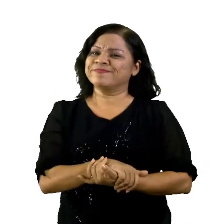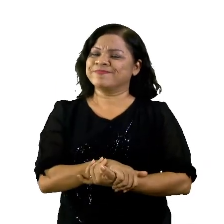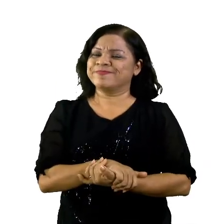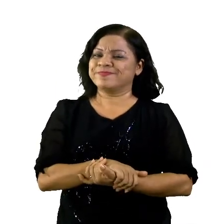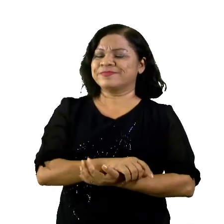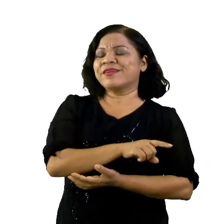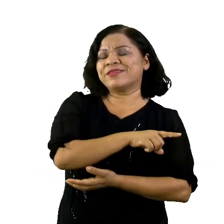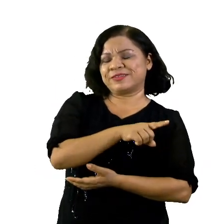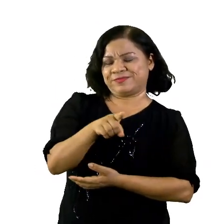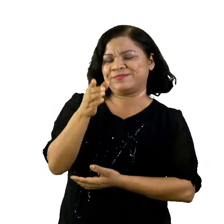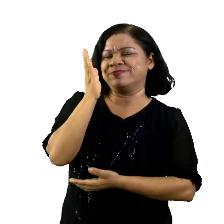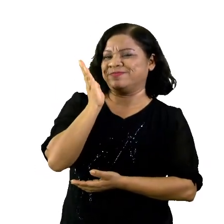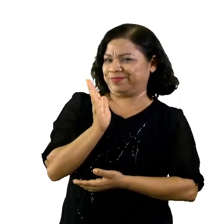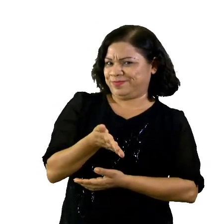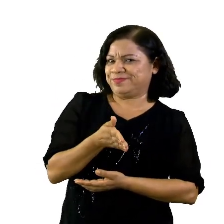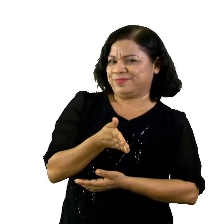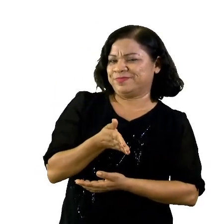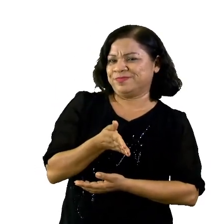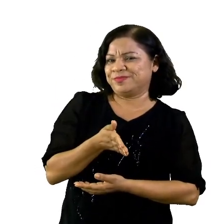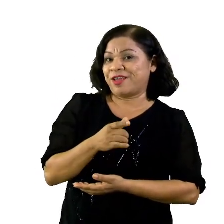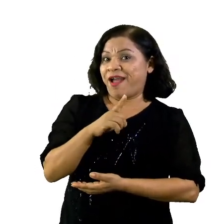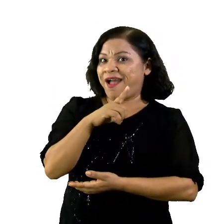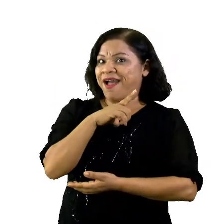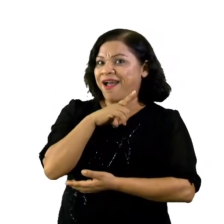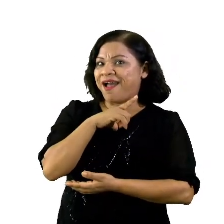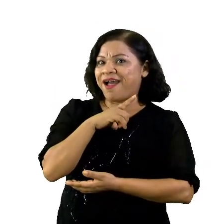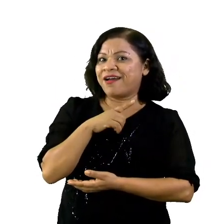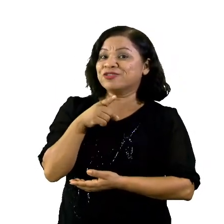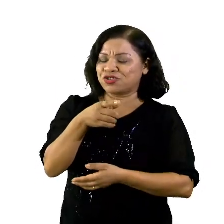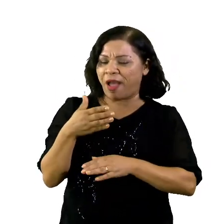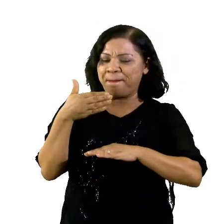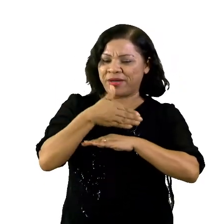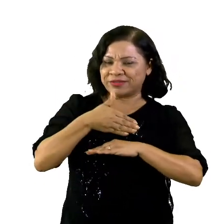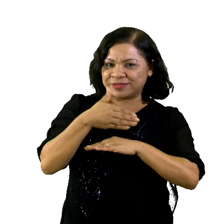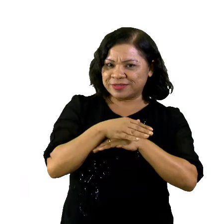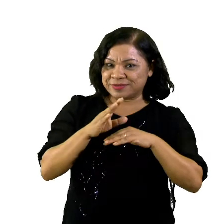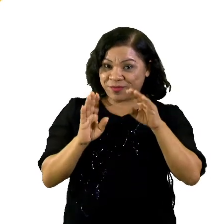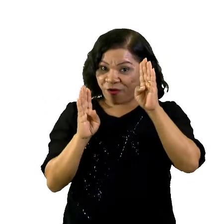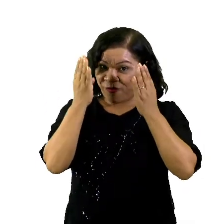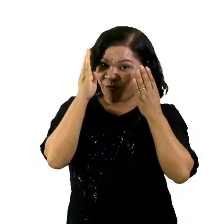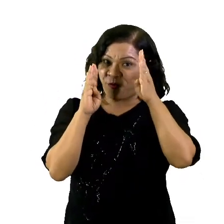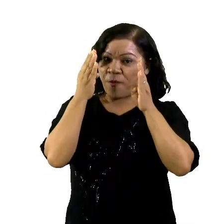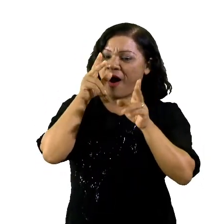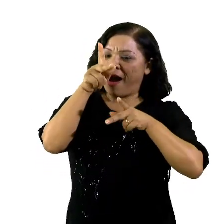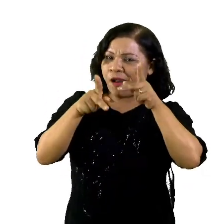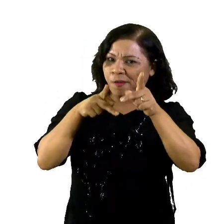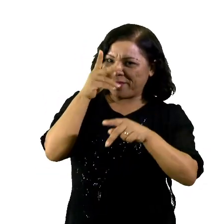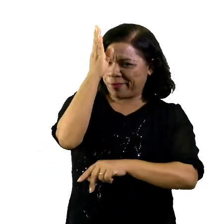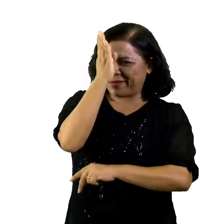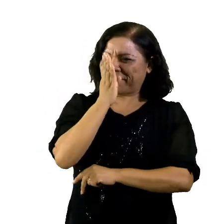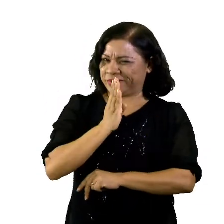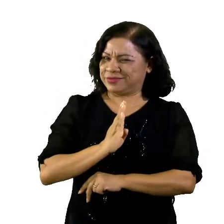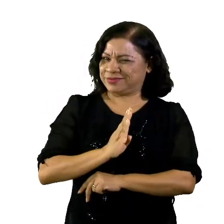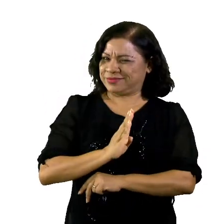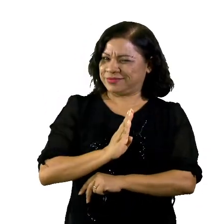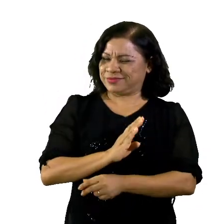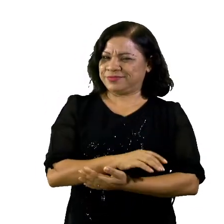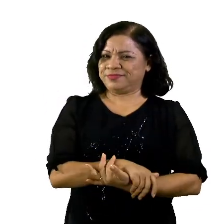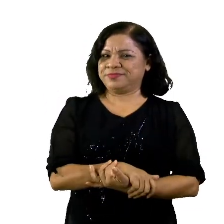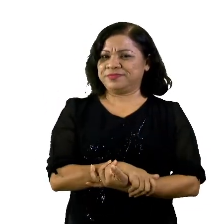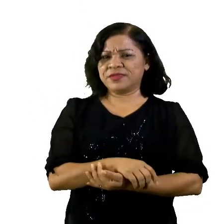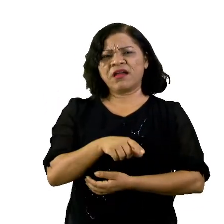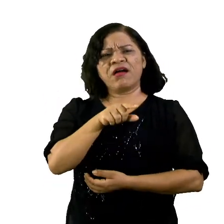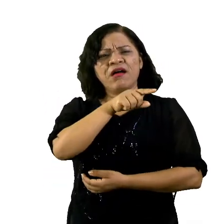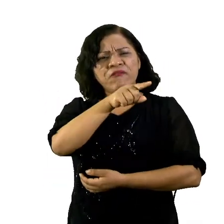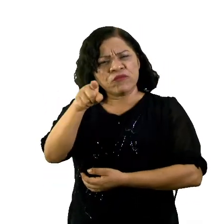Você já esteve em alguma festa popular brasileira? E por último, você